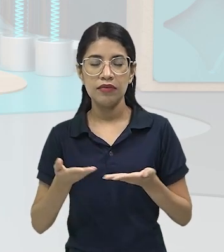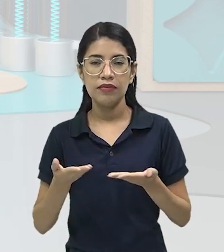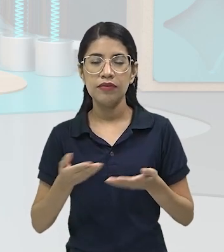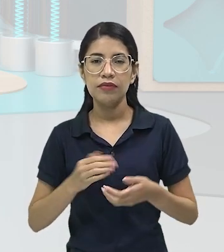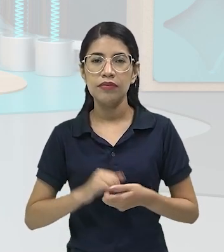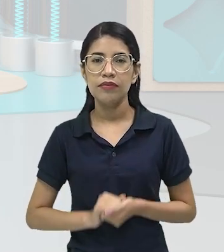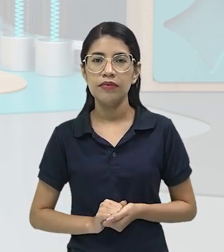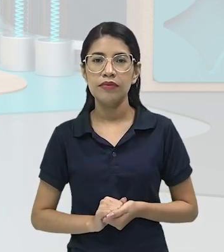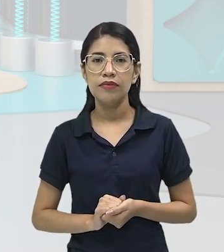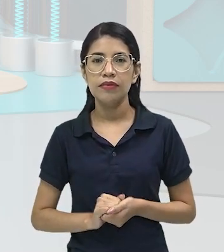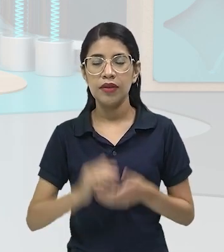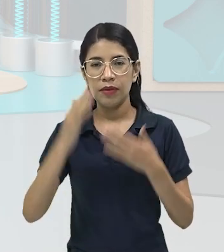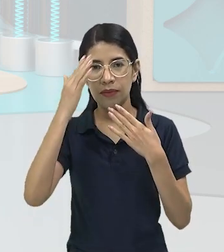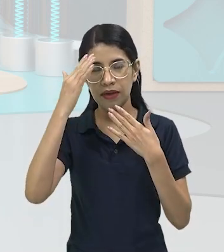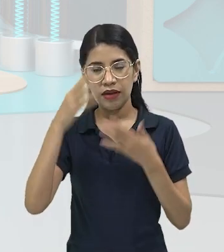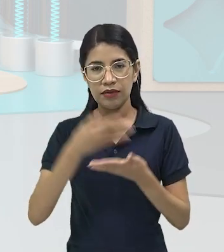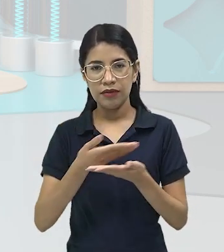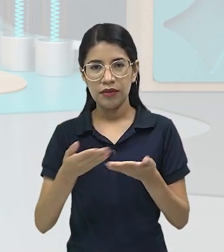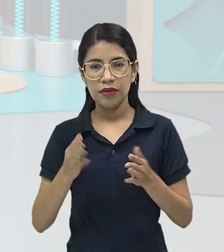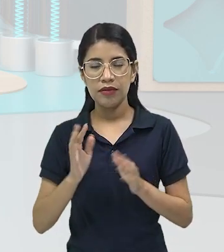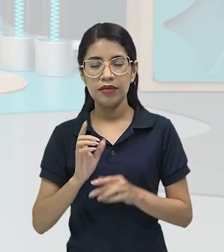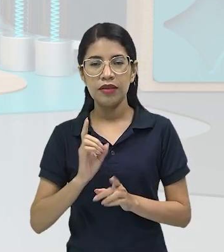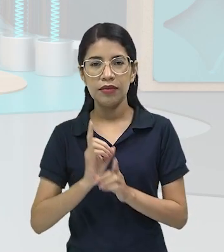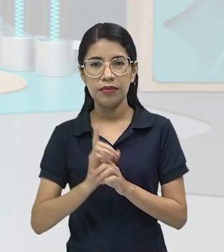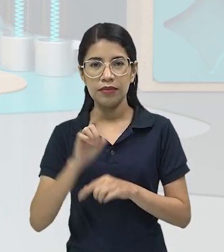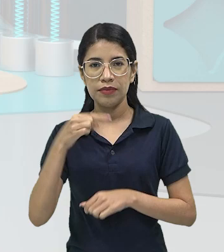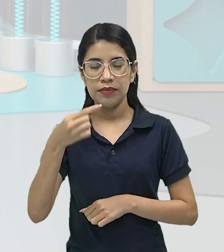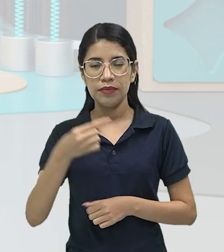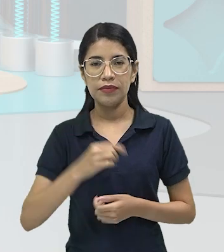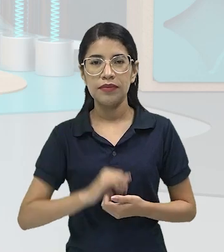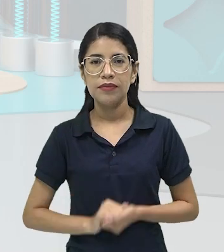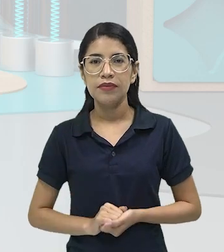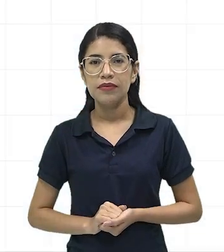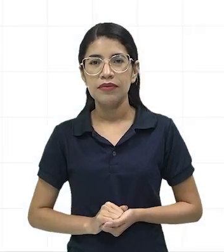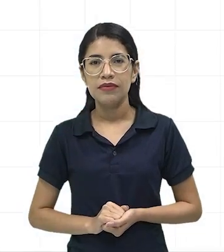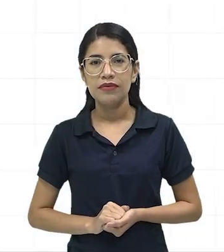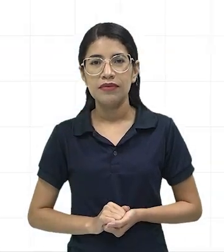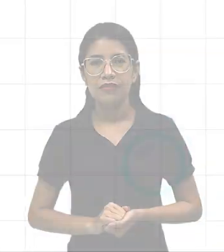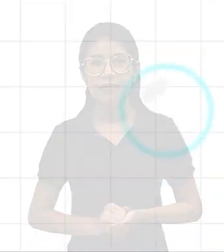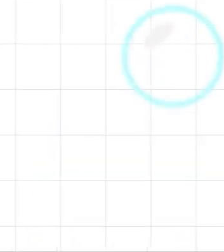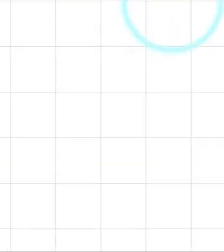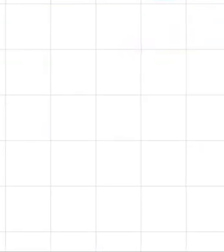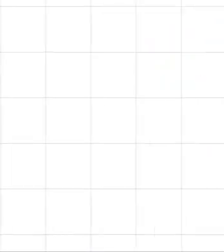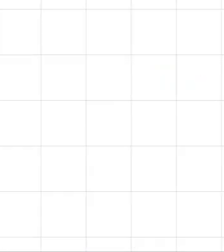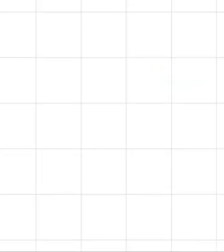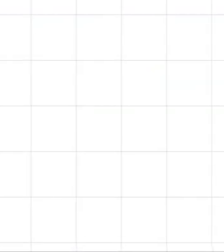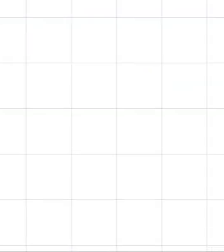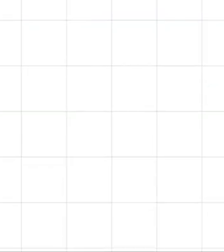encerrando por aqui. Eu agradeço a todos, fiquem bem e até a próxima.